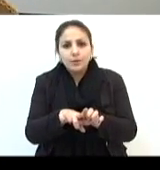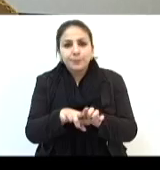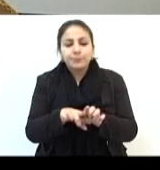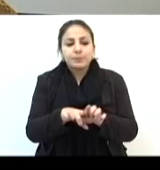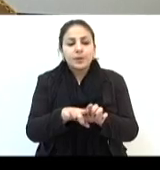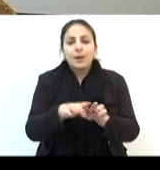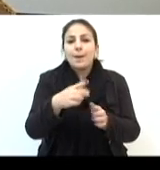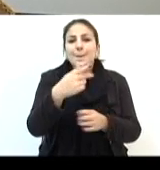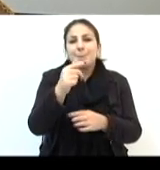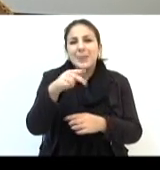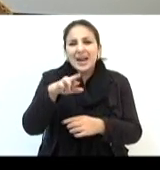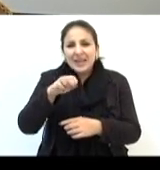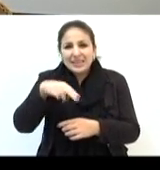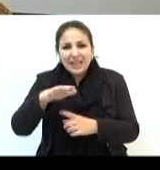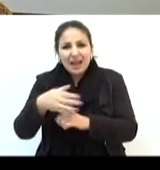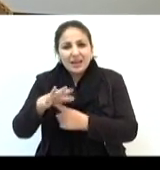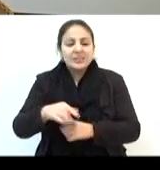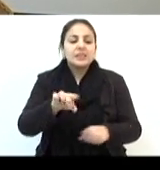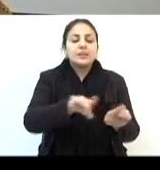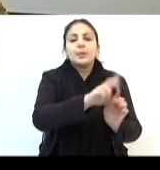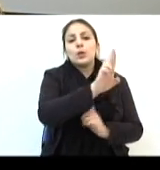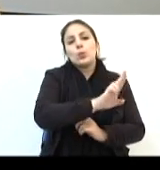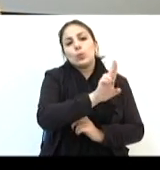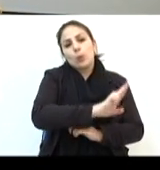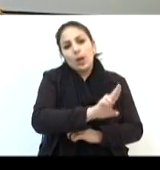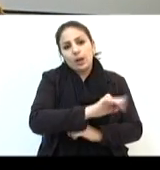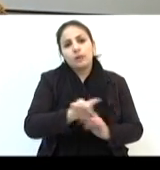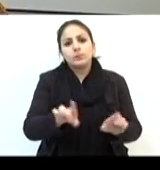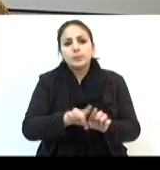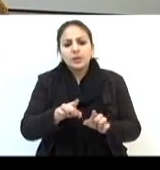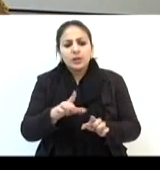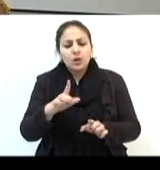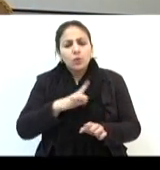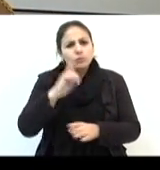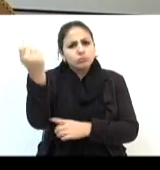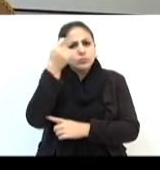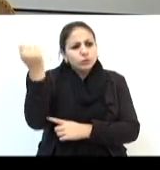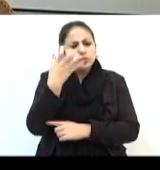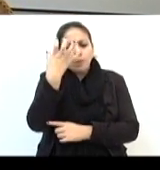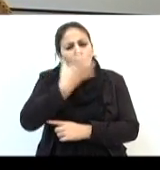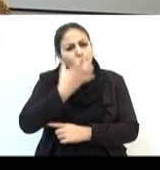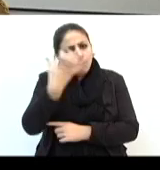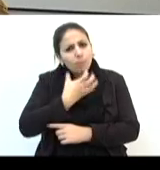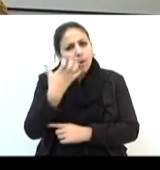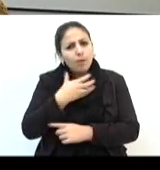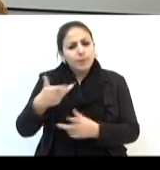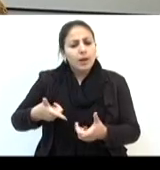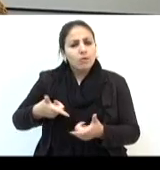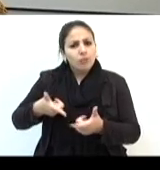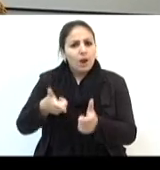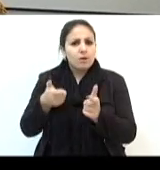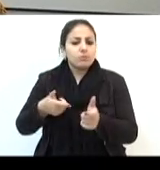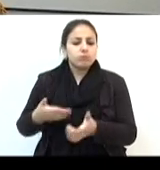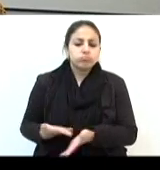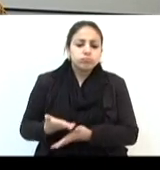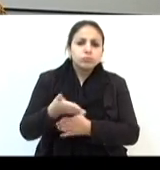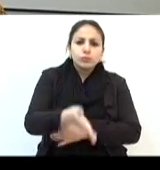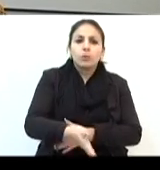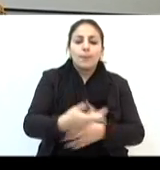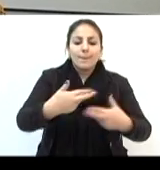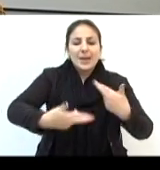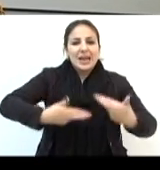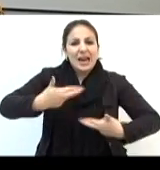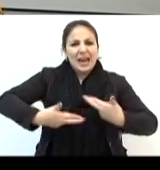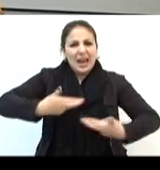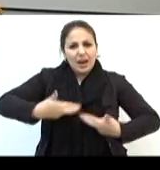e aí faziam concorrência. E os gaúchos se revoltaram e pegaram em armas e foram para a